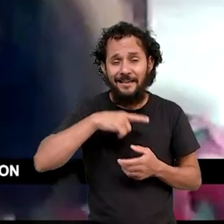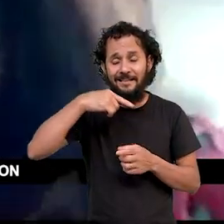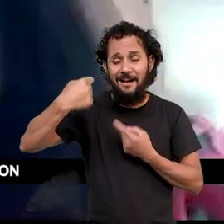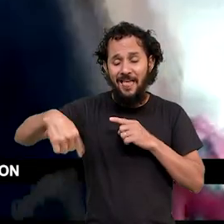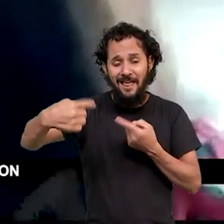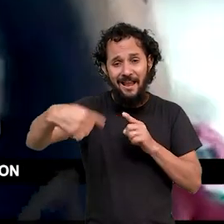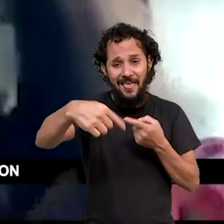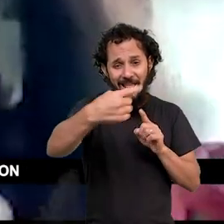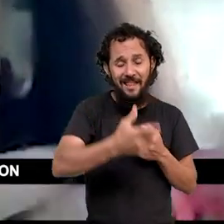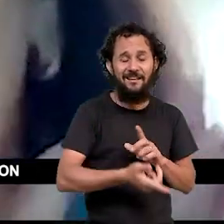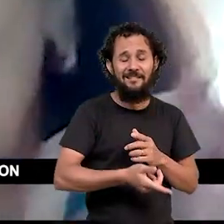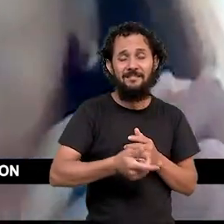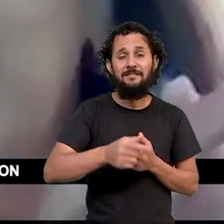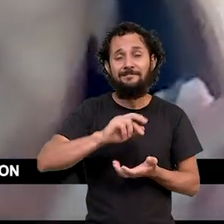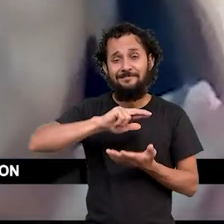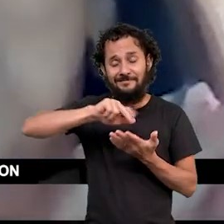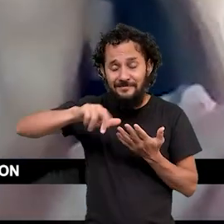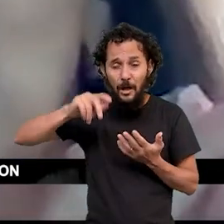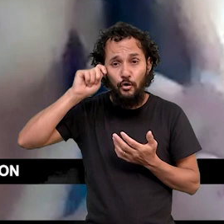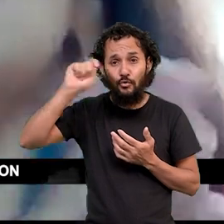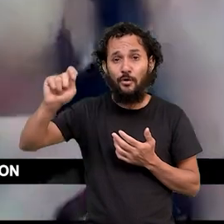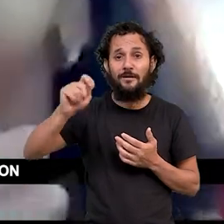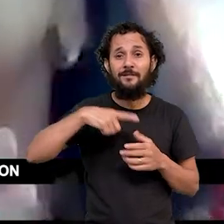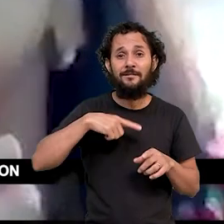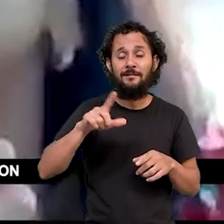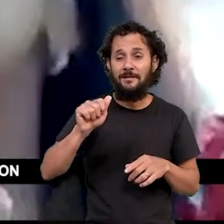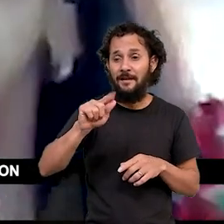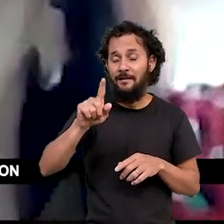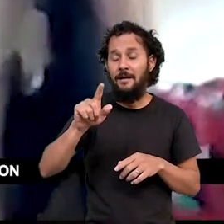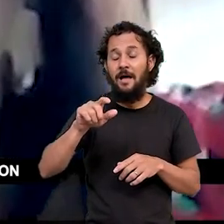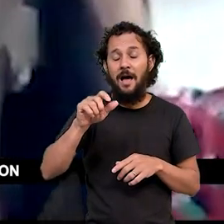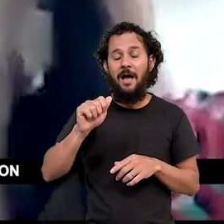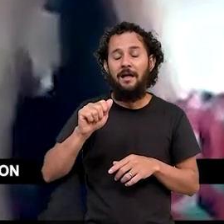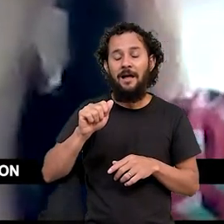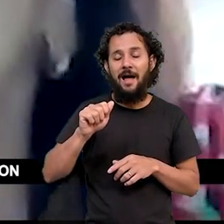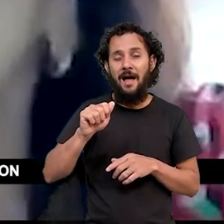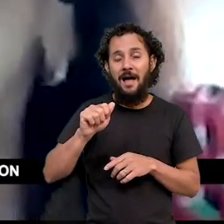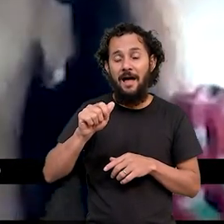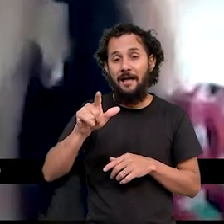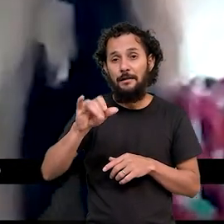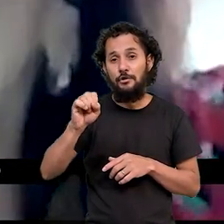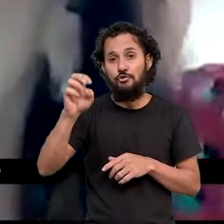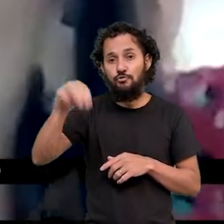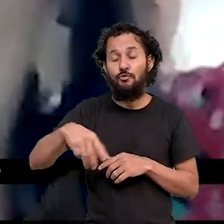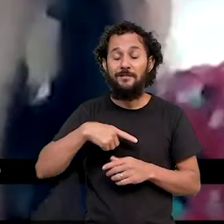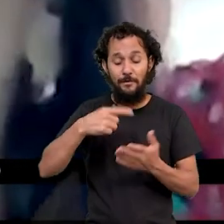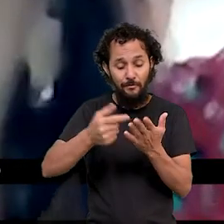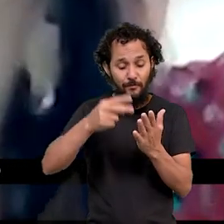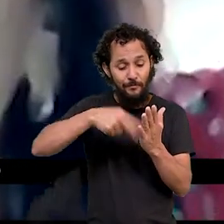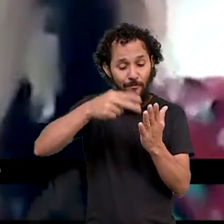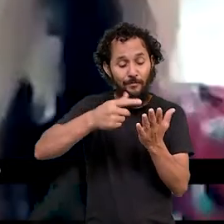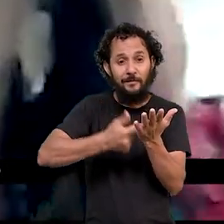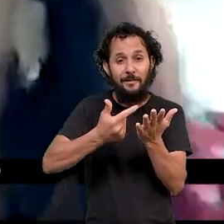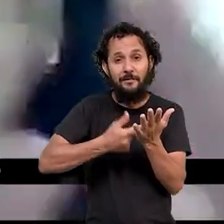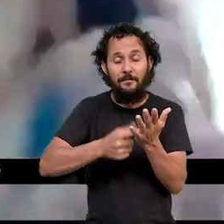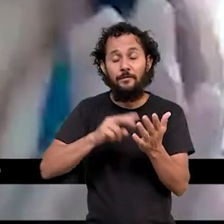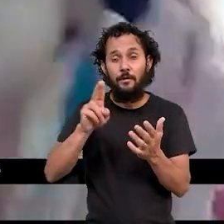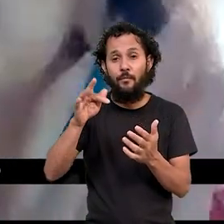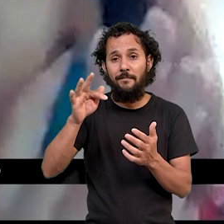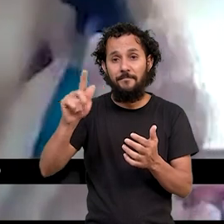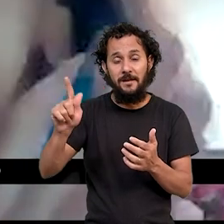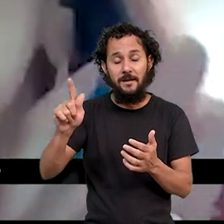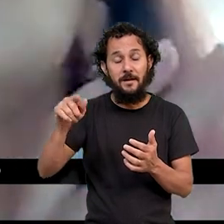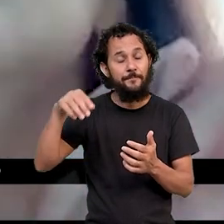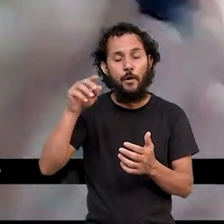temos a Tizuko Kishimoto, nós temos o Alisson, se não me engano, Alisson Carvalho, tem um livro sobre o brincar da